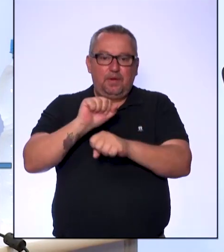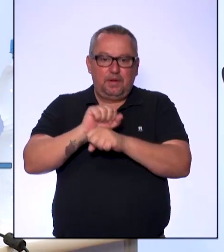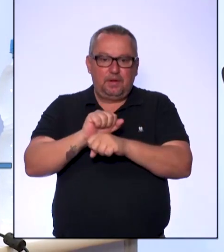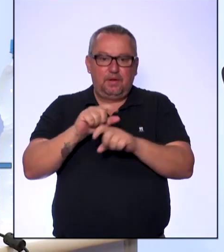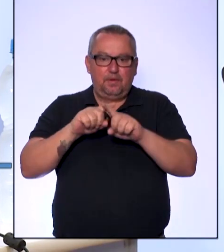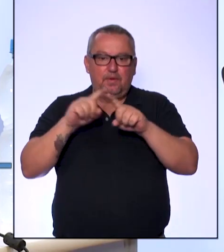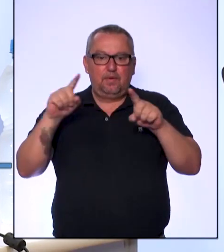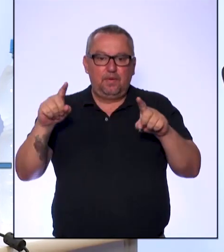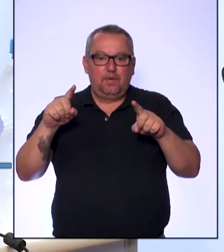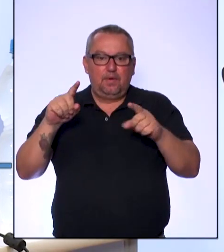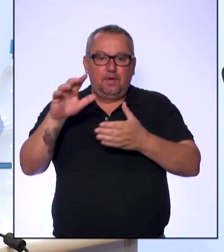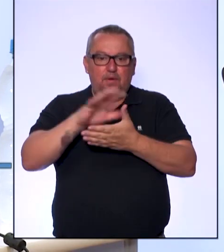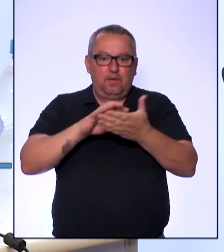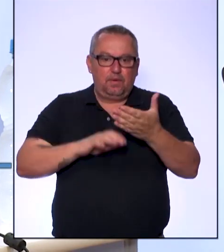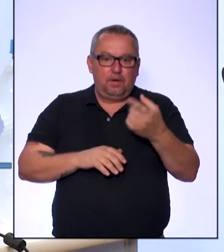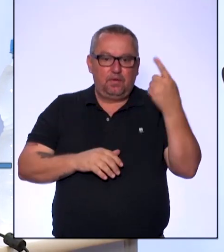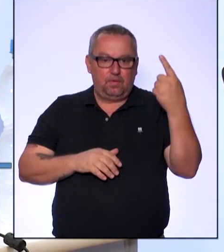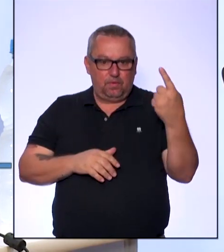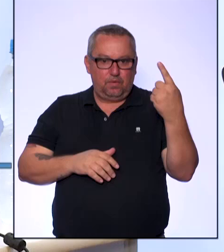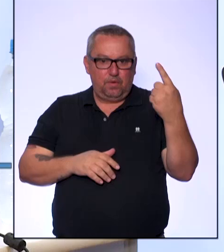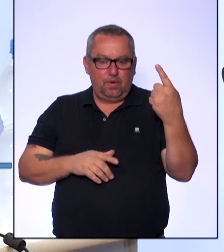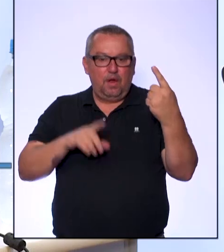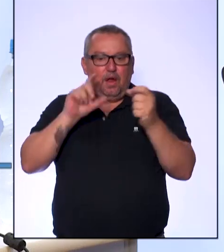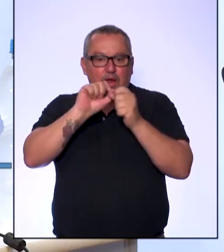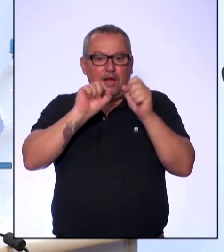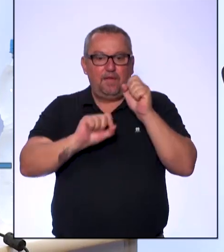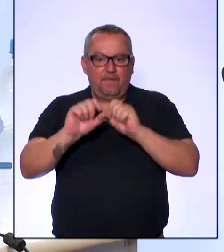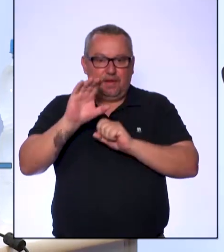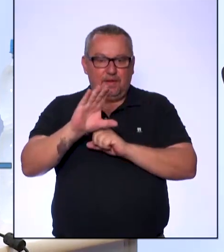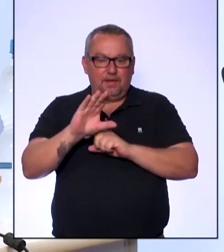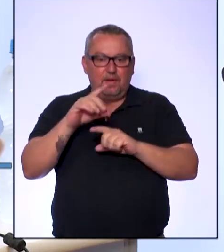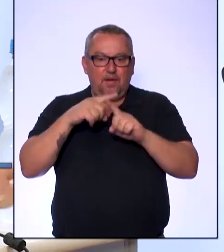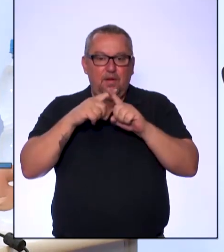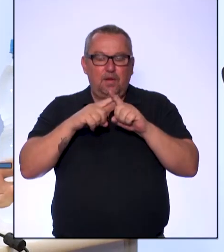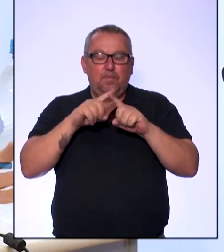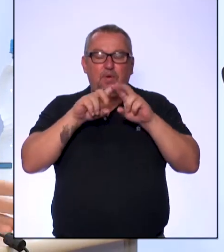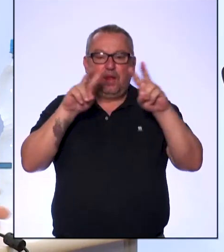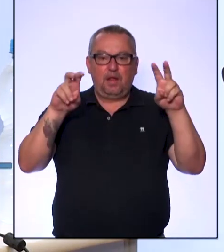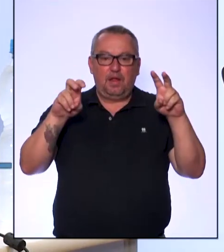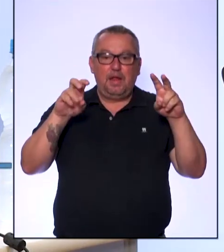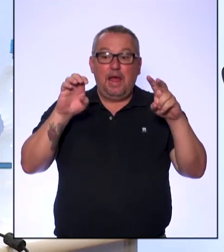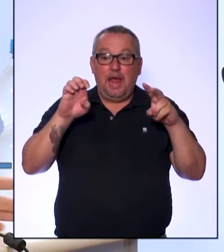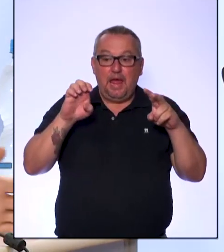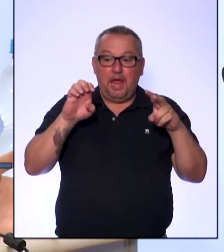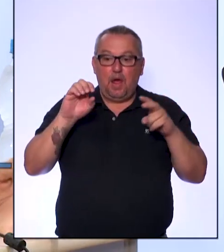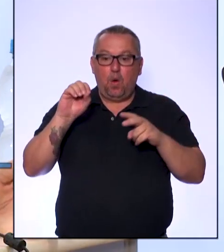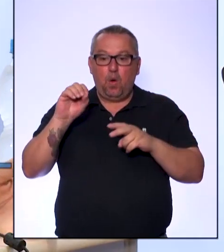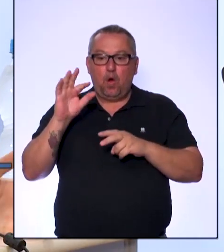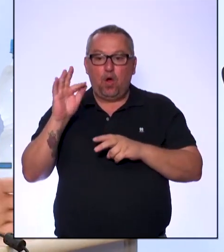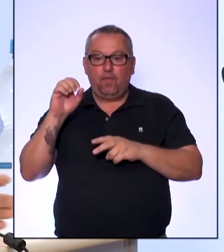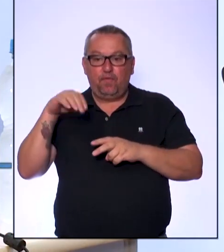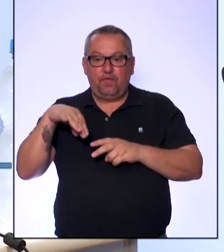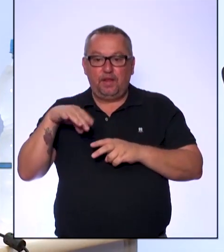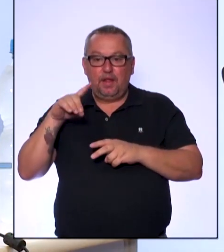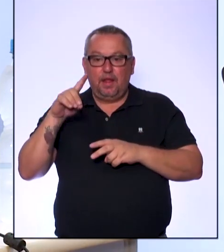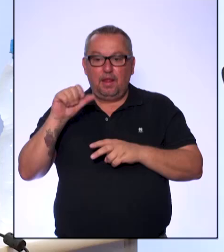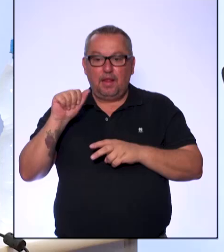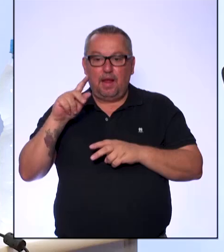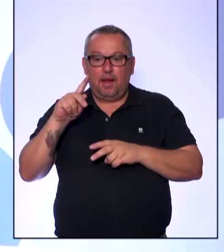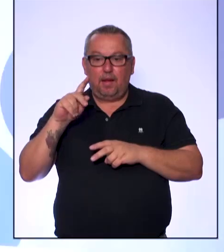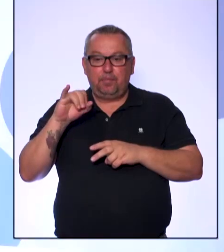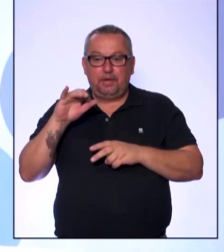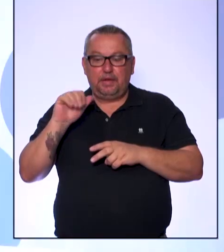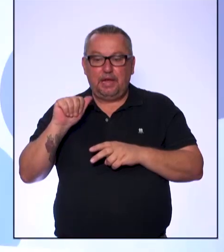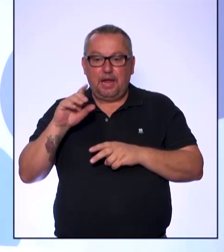Mas o texto 1, realmente, ele traz isso, porque é o fim da picada, o fim de algo. Isso, né? Mas